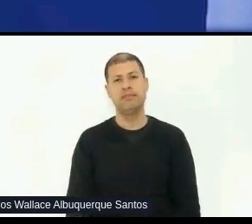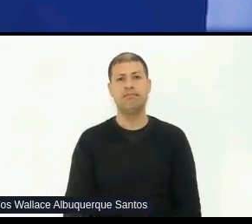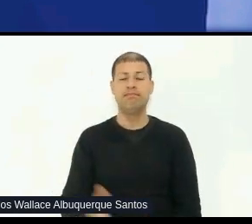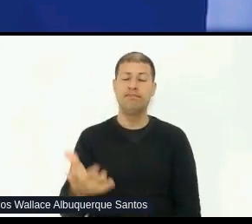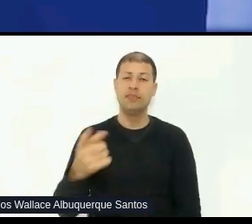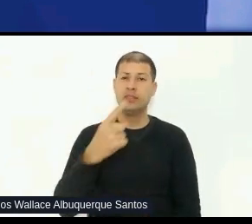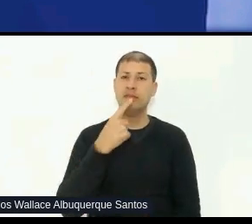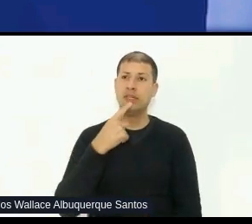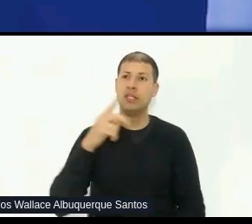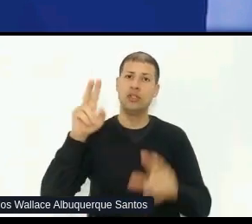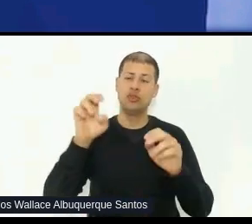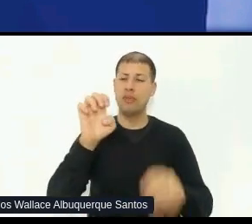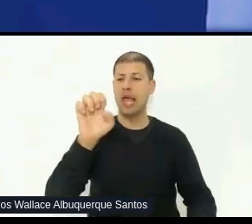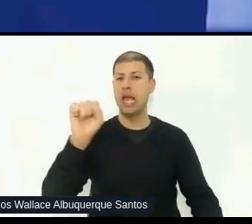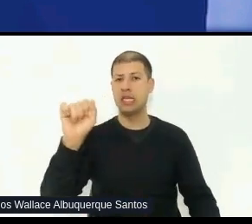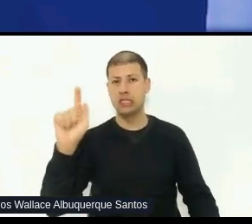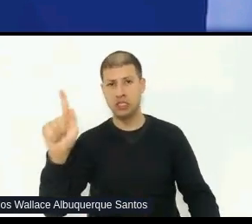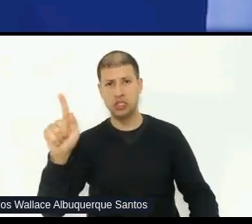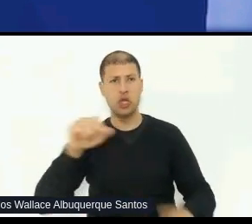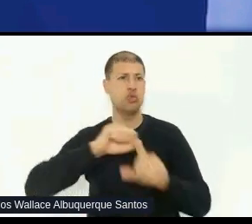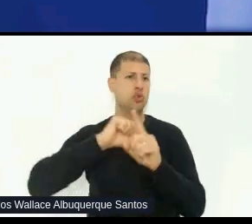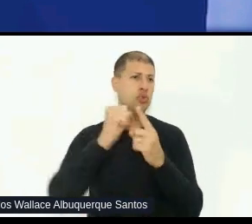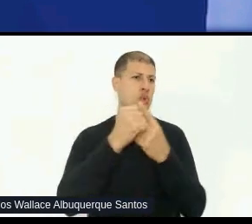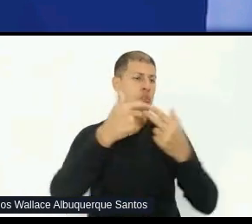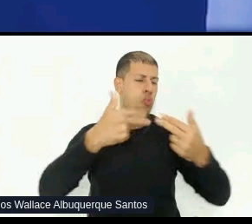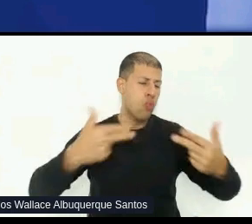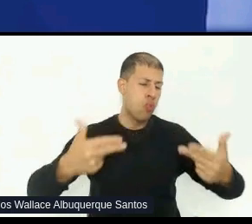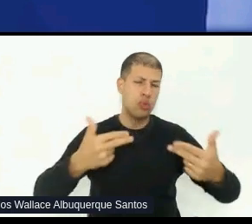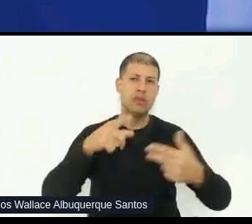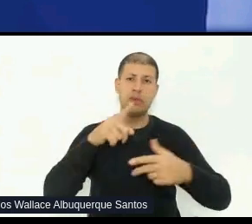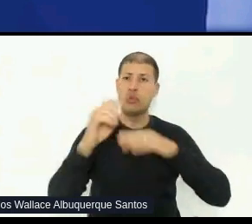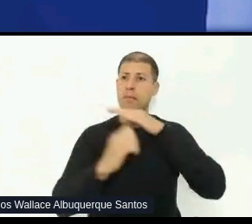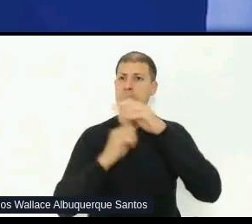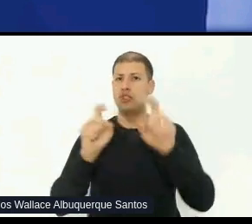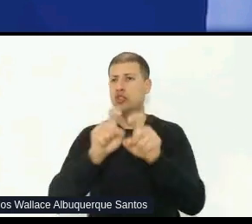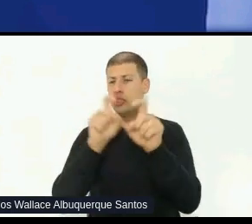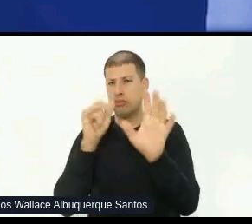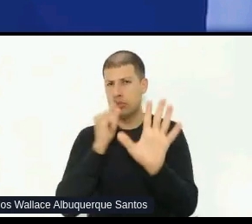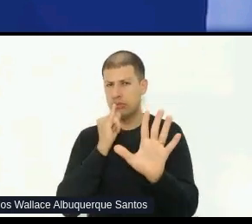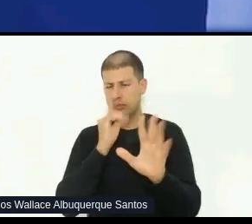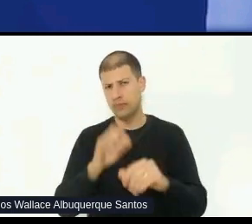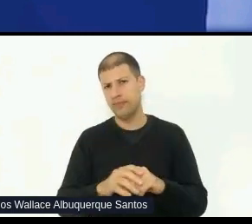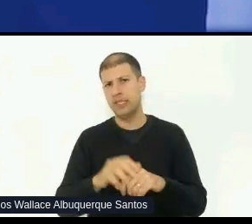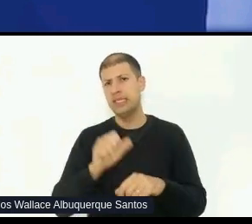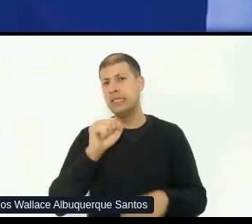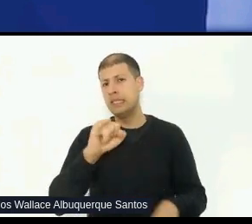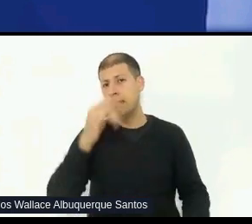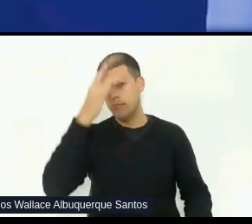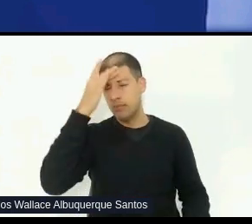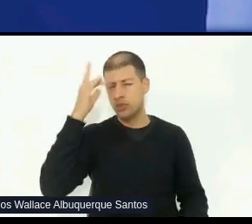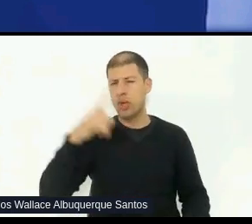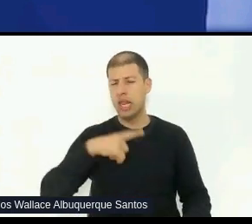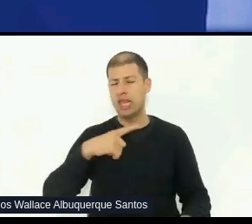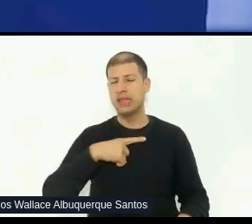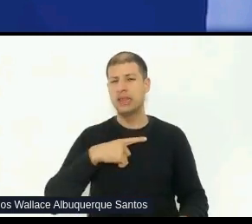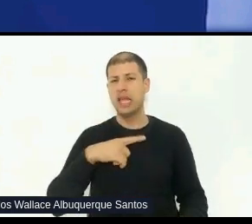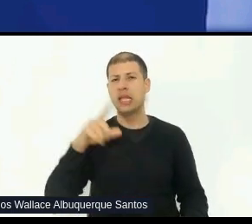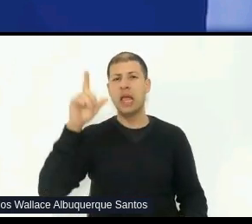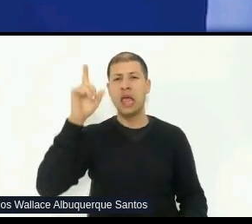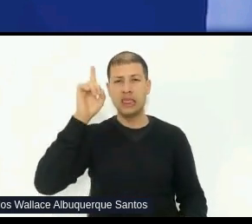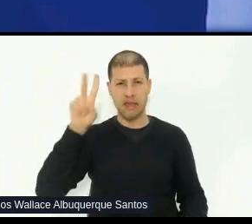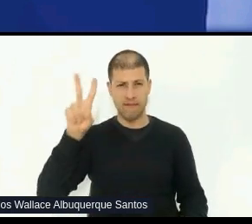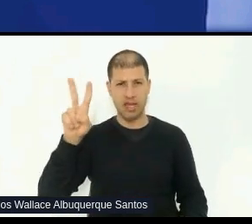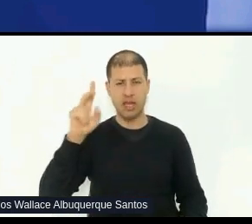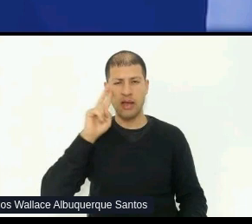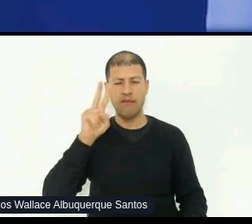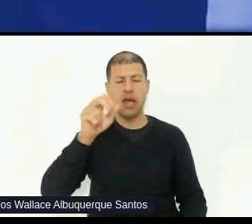falar de ESG, questões sociais, se você é uma empresa digital, por exemplo, se quando a pessoa que tem uma deficiência visual pega o aplicativo e não